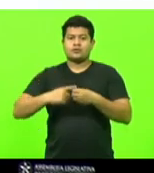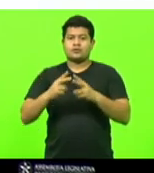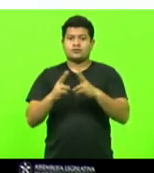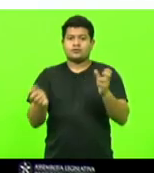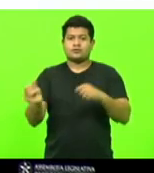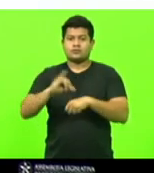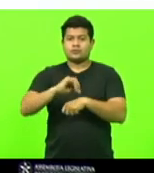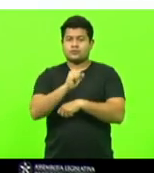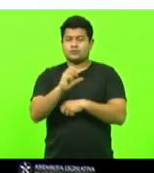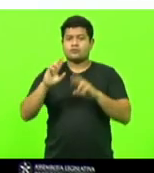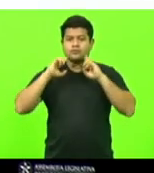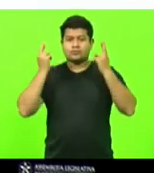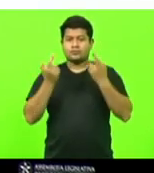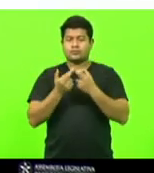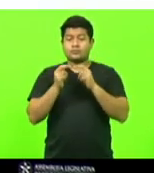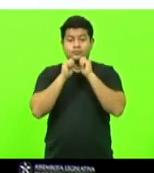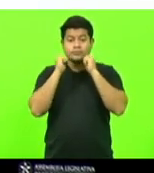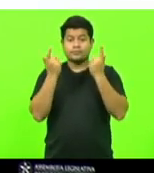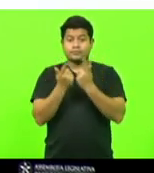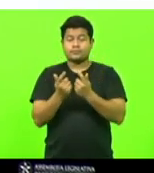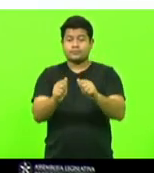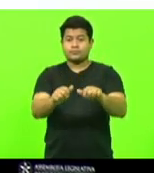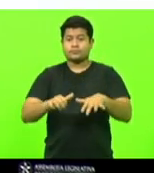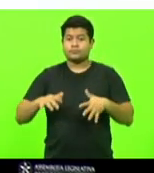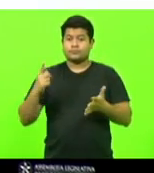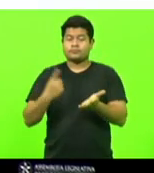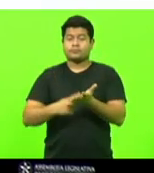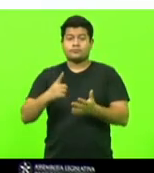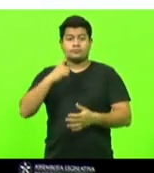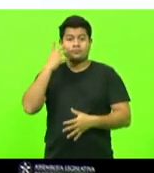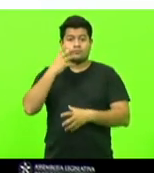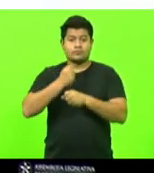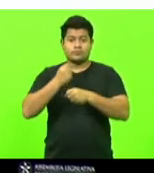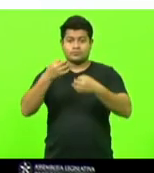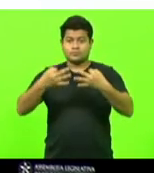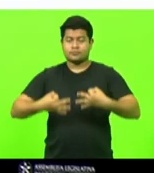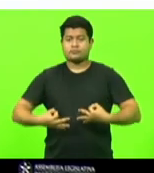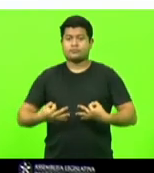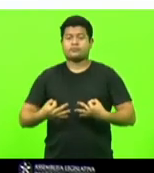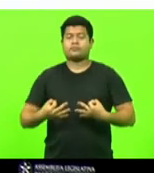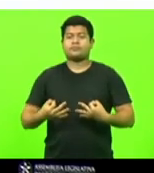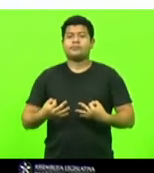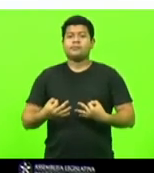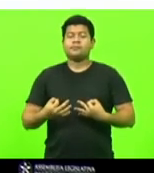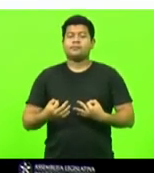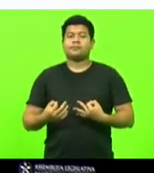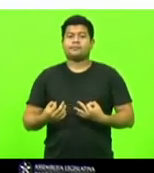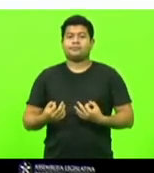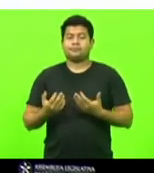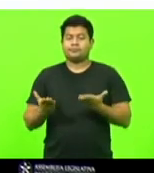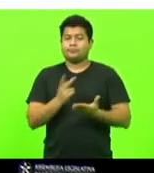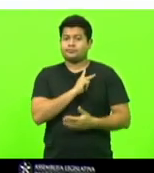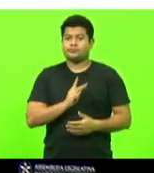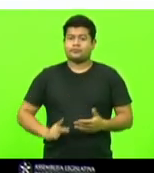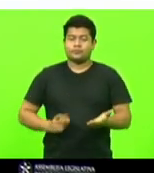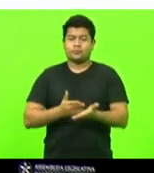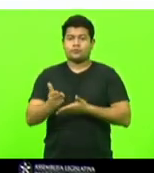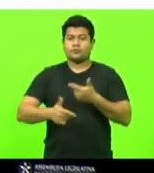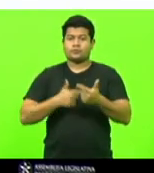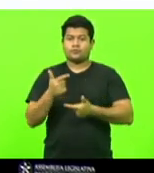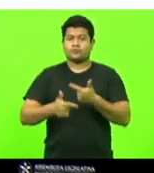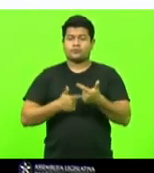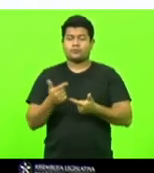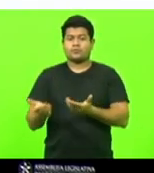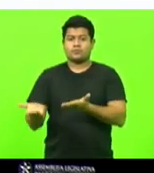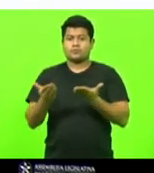Santa Catarina, reuniu-se a Assembleia Legislativa em sessão ordinária. Havendo quórum regimental, o senhor presidente declarou abertos os trabalhos